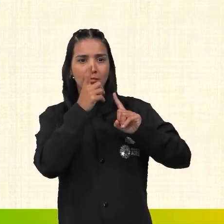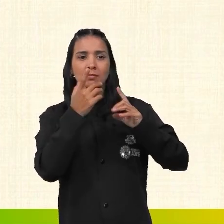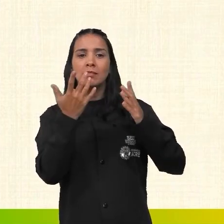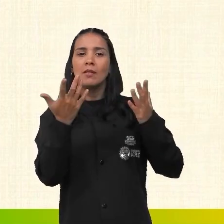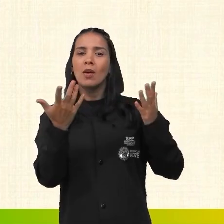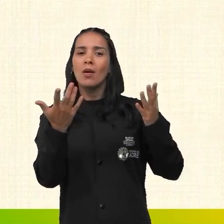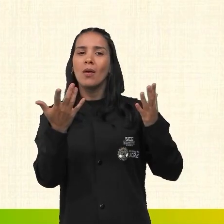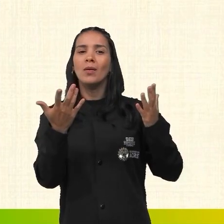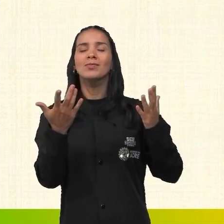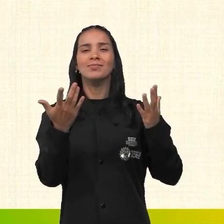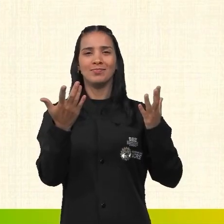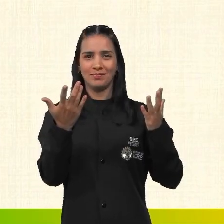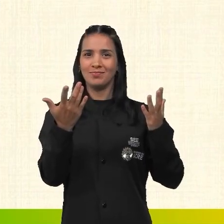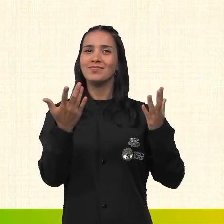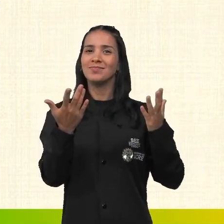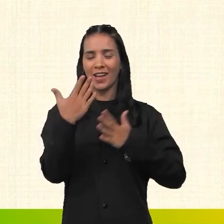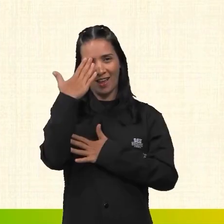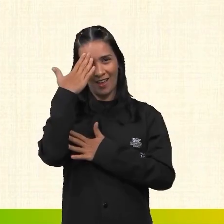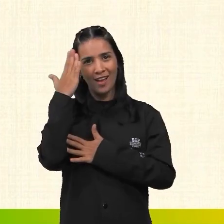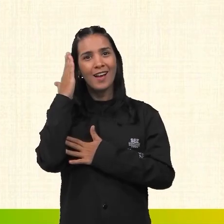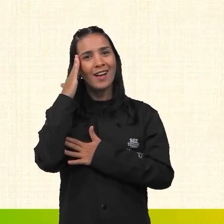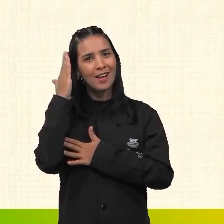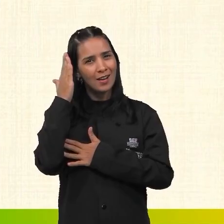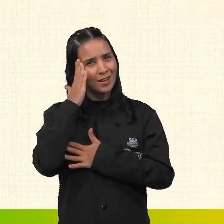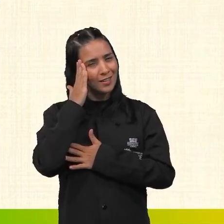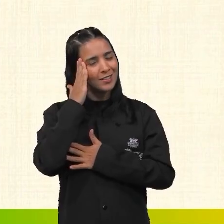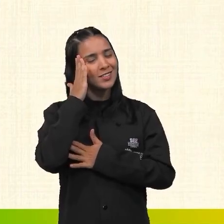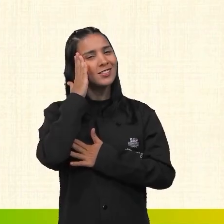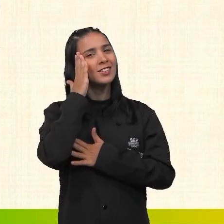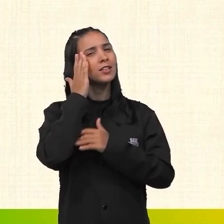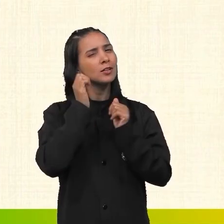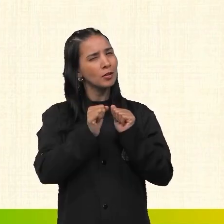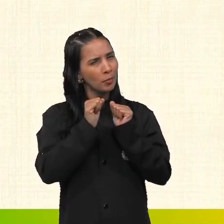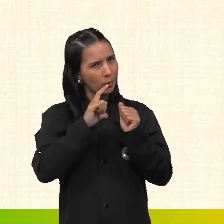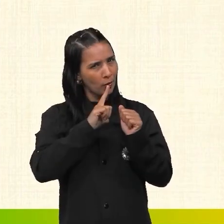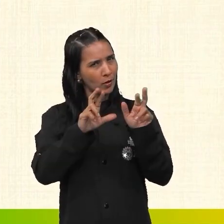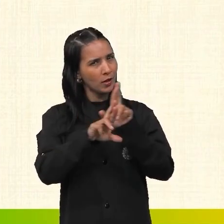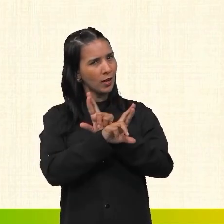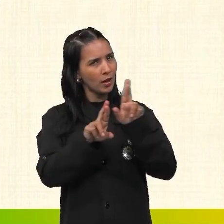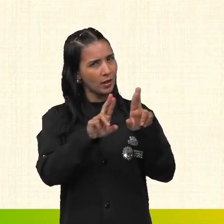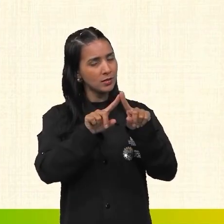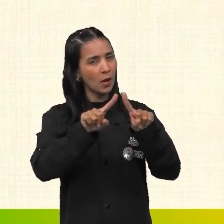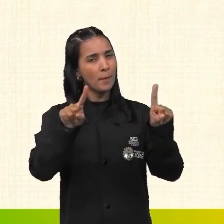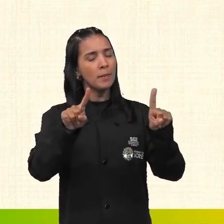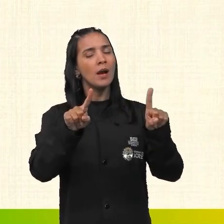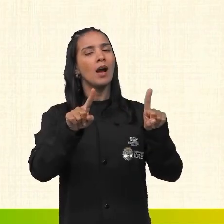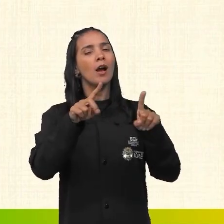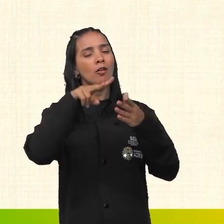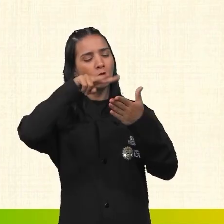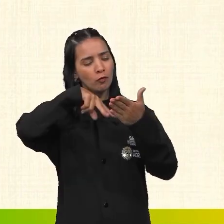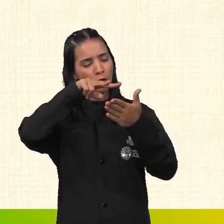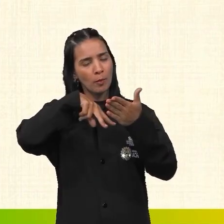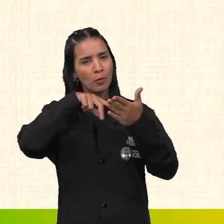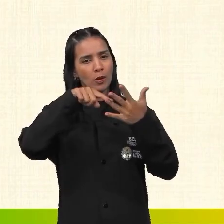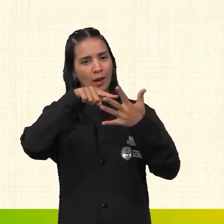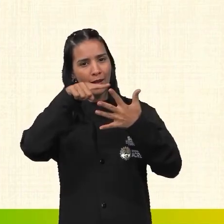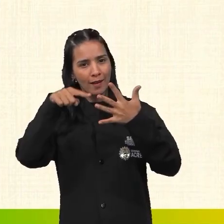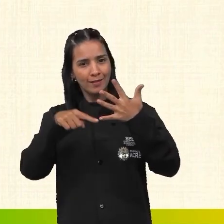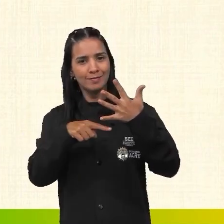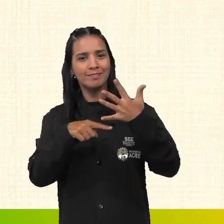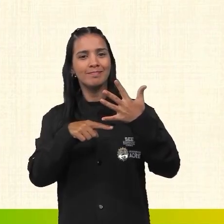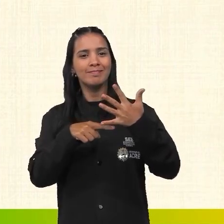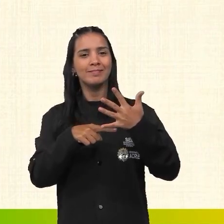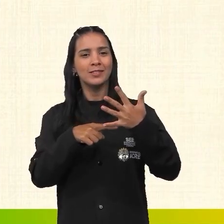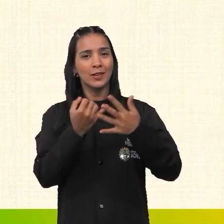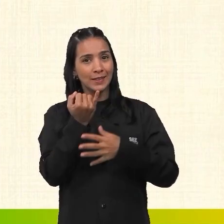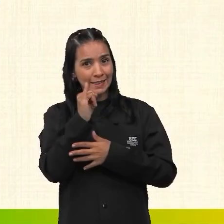Opa, você pode perceber que pode sim ter algo a ver, mas vamos ler as demais alternativas, ver se elas também podem se encaixar,